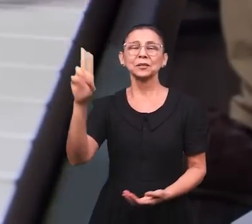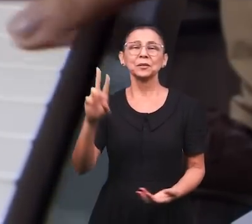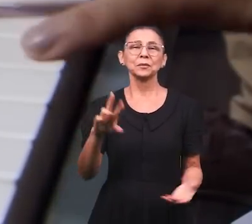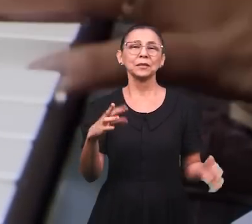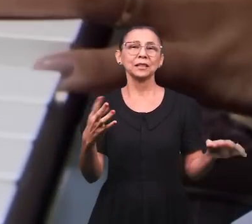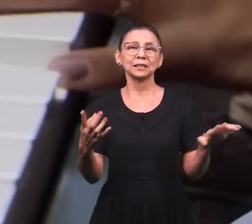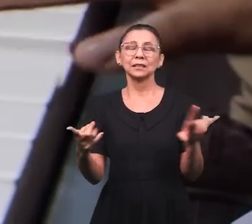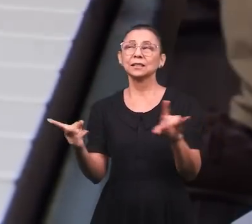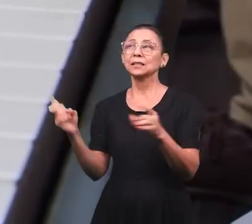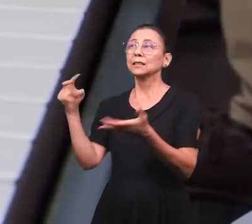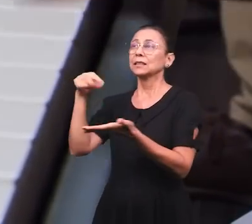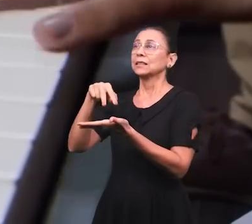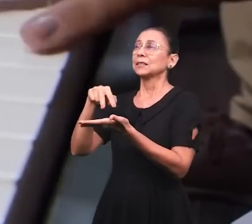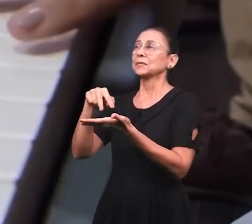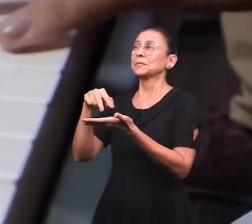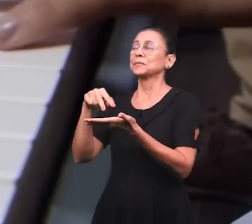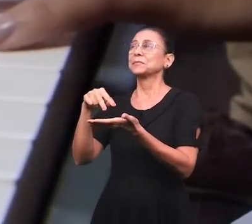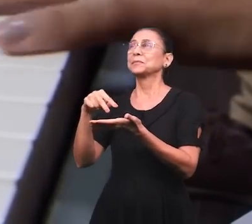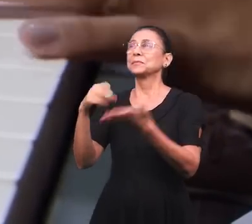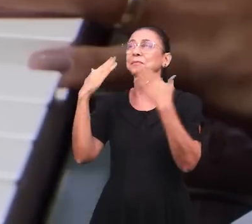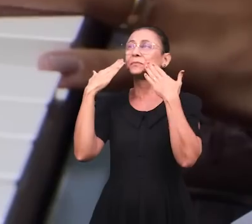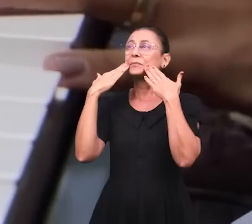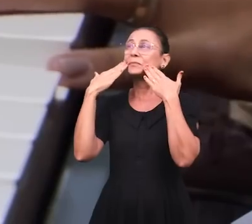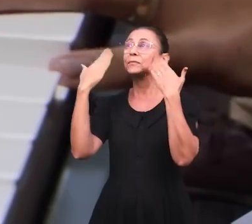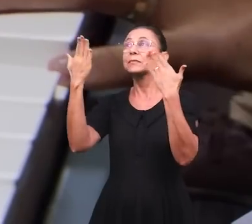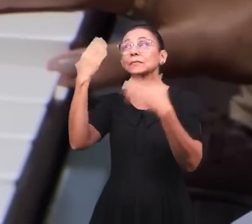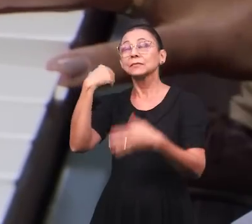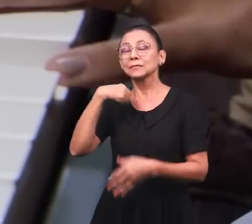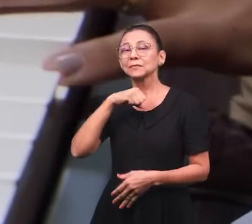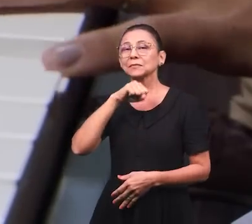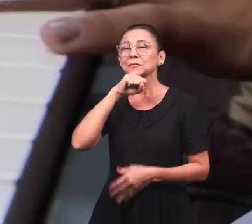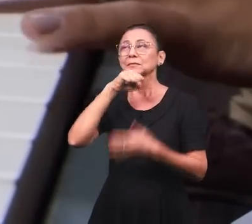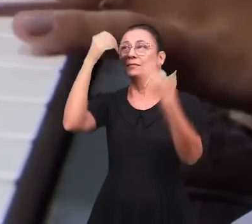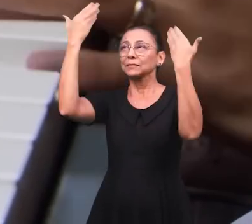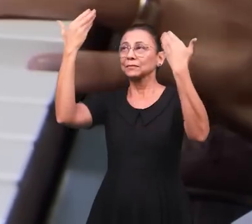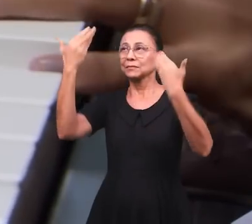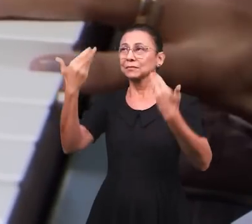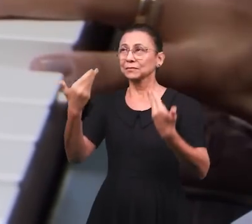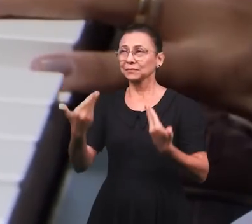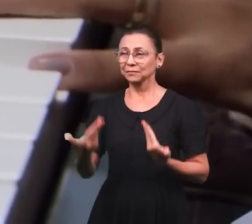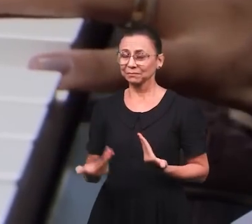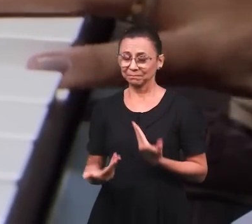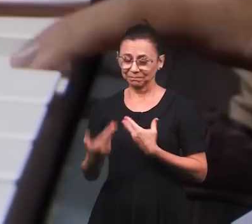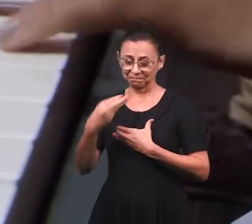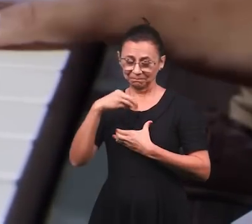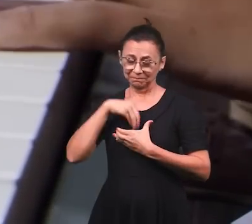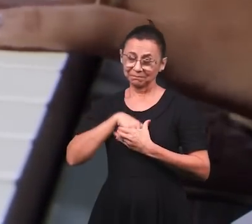mais. Estou aqui, Pai. Só tu me